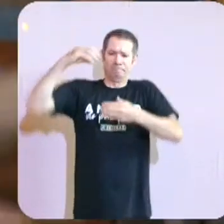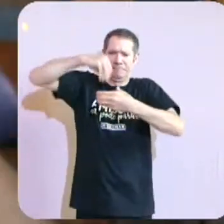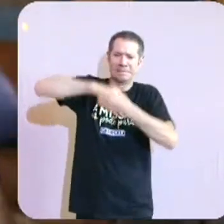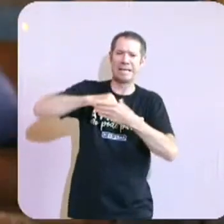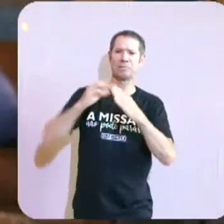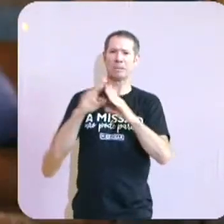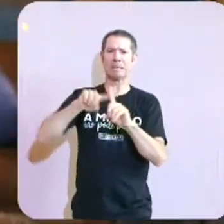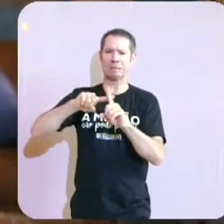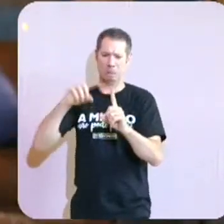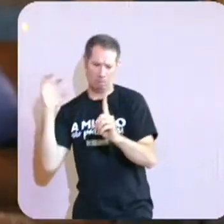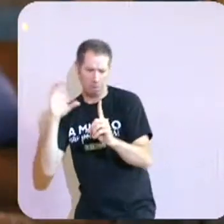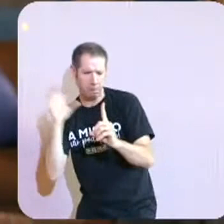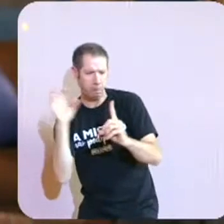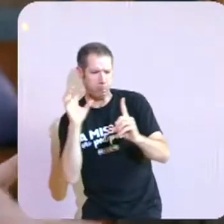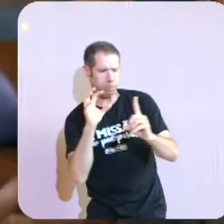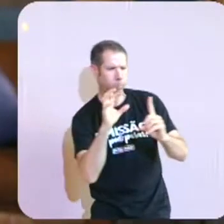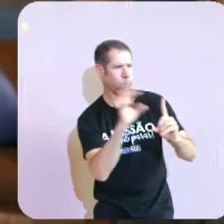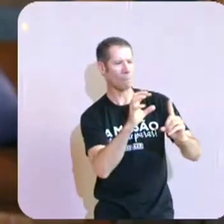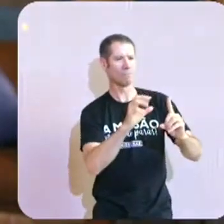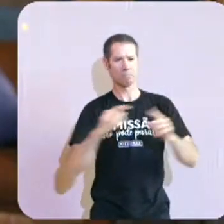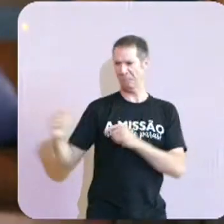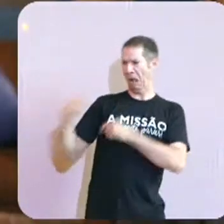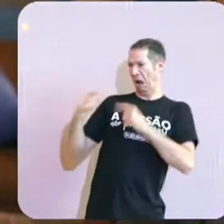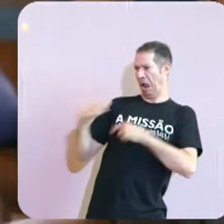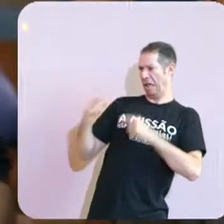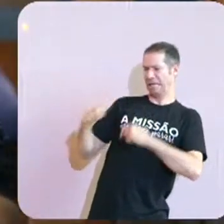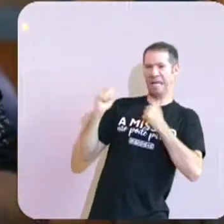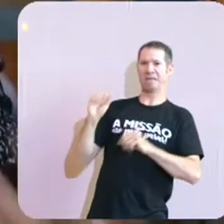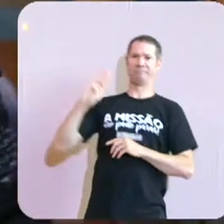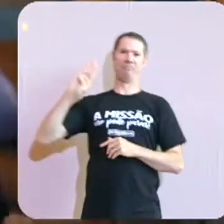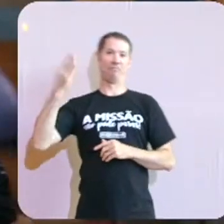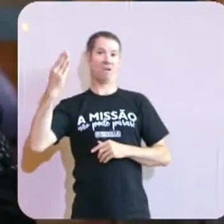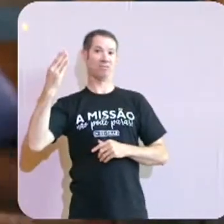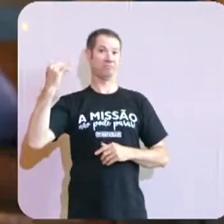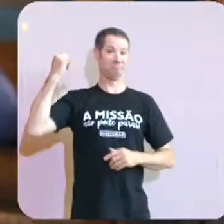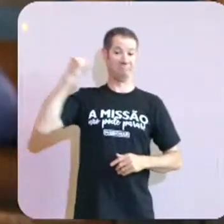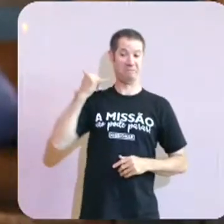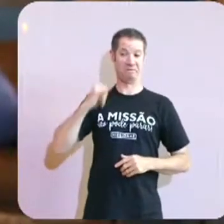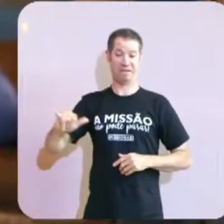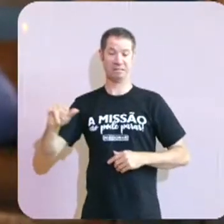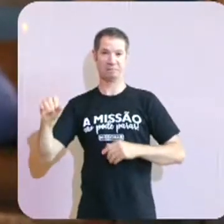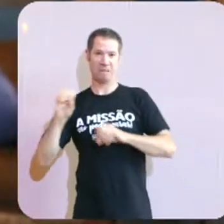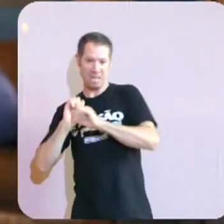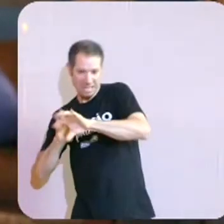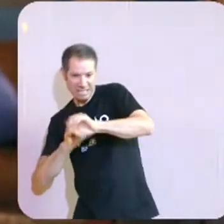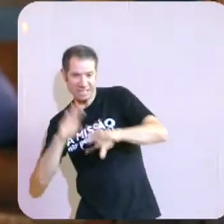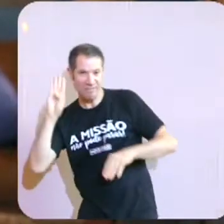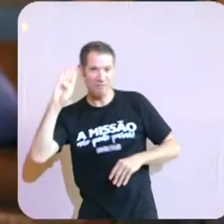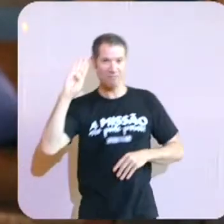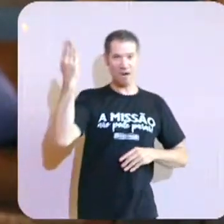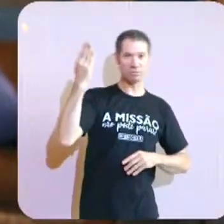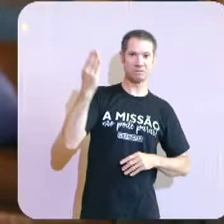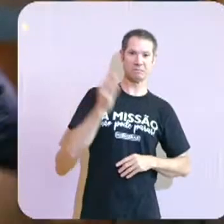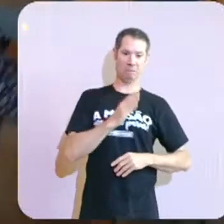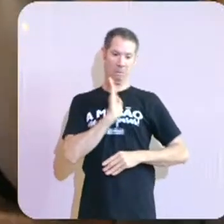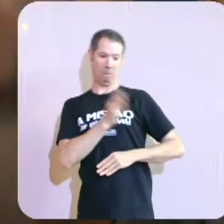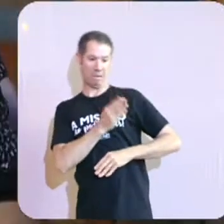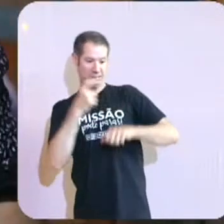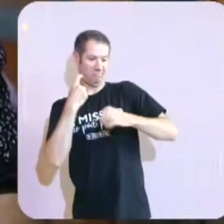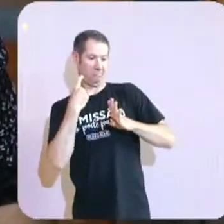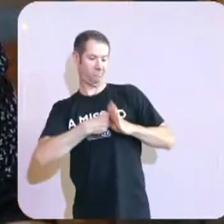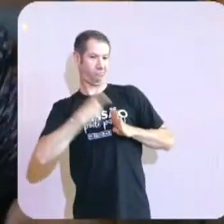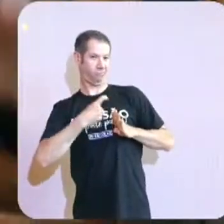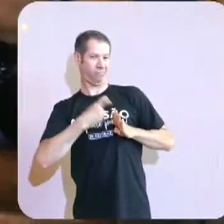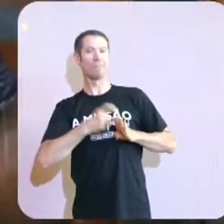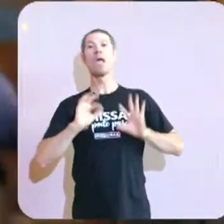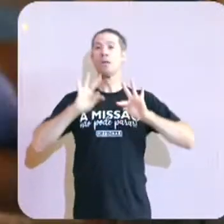gente vê a perseguição, a gente vê o engano por meio de falsos profetas e falsos ensinamentos, o esfriamento do coração de muitos. E